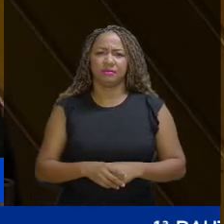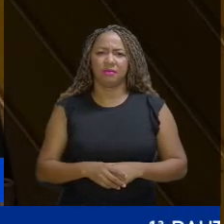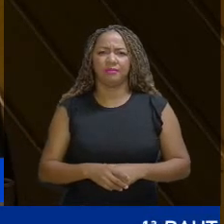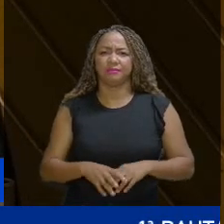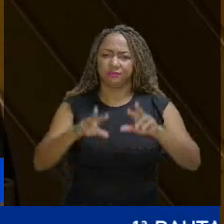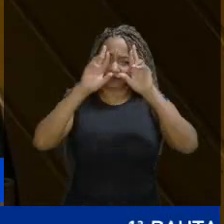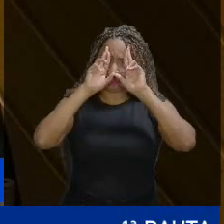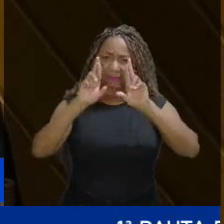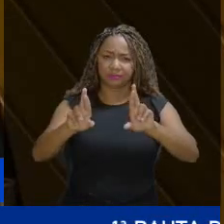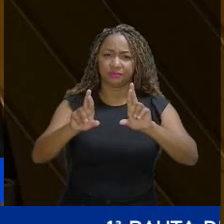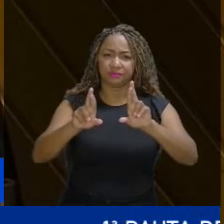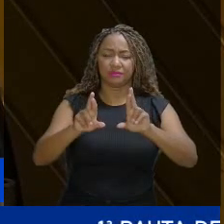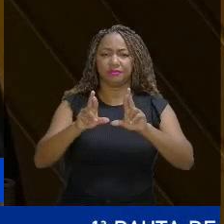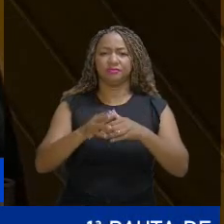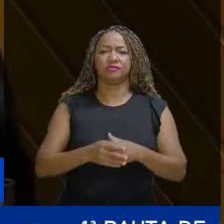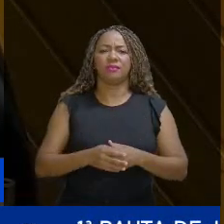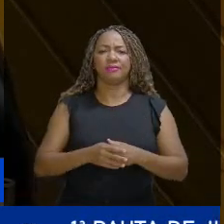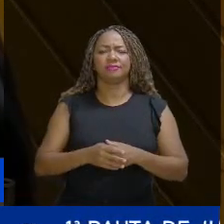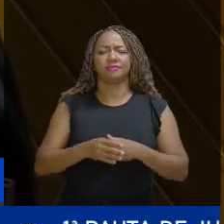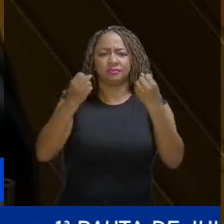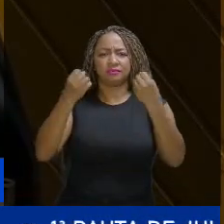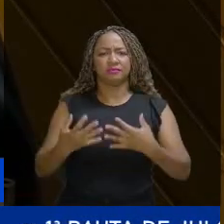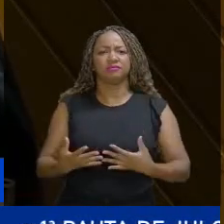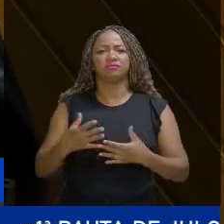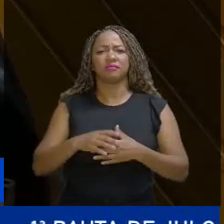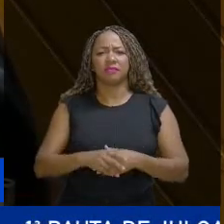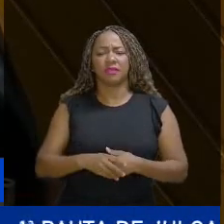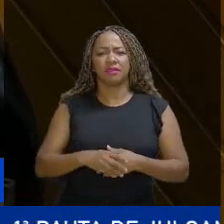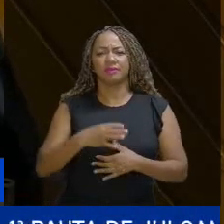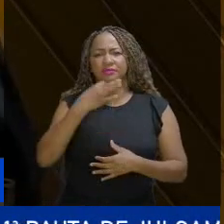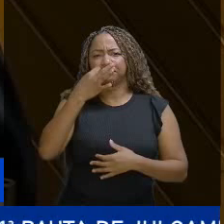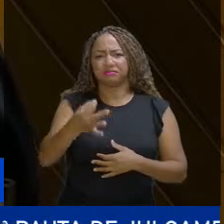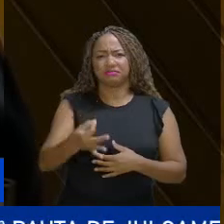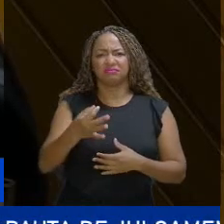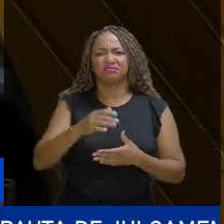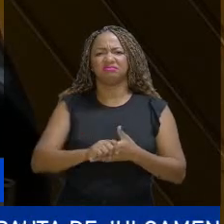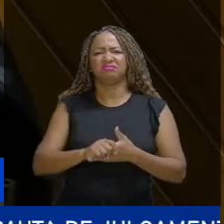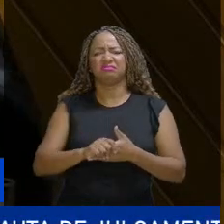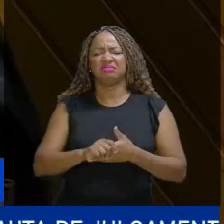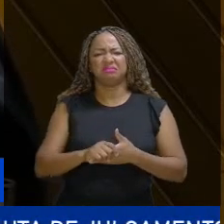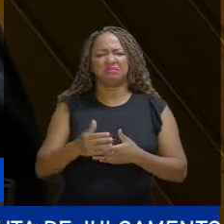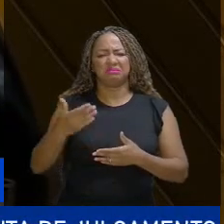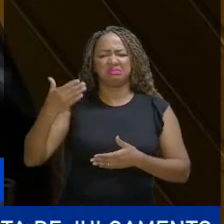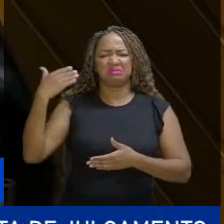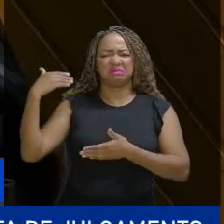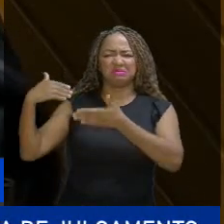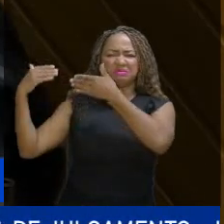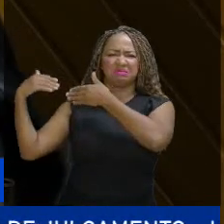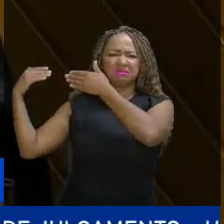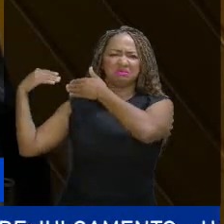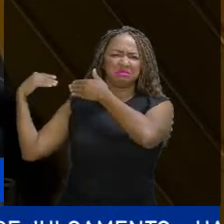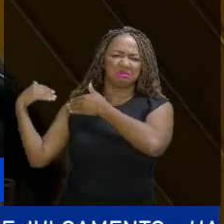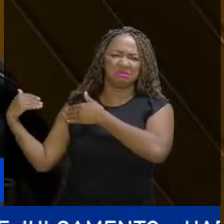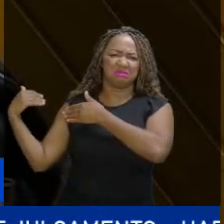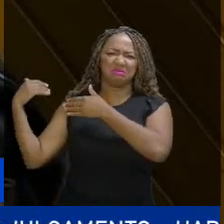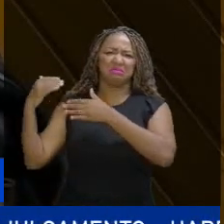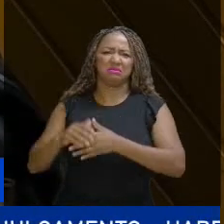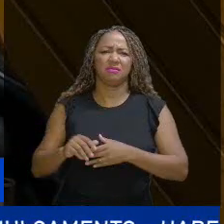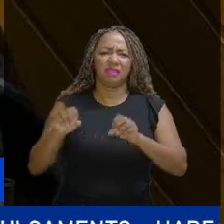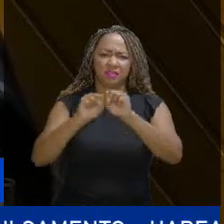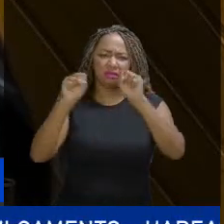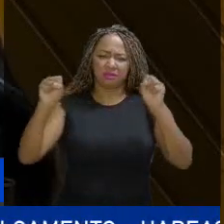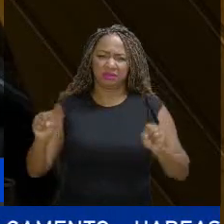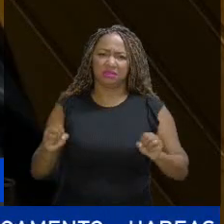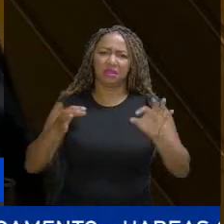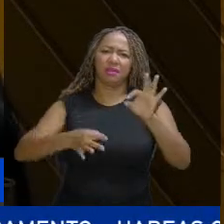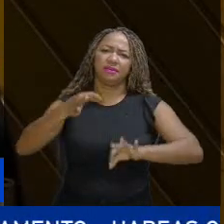com todo respeito ao que foi feito, eu vejo um grande retrocesso, uma grande anomalia no nosso